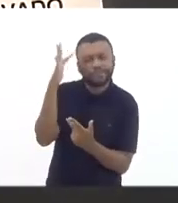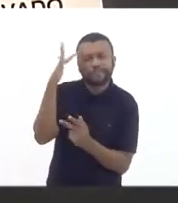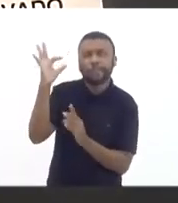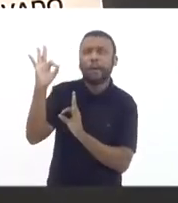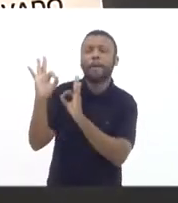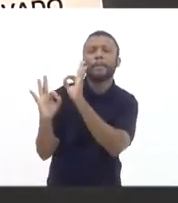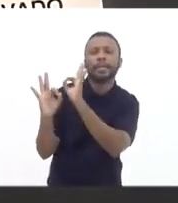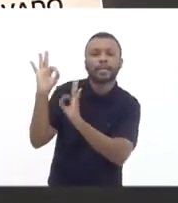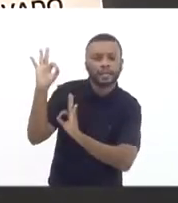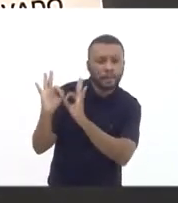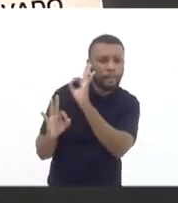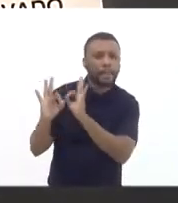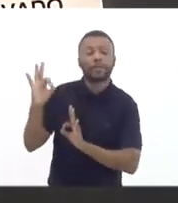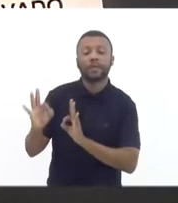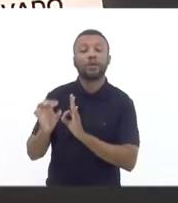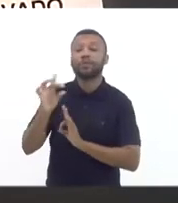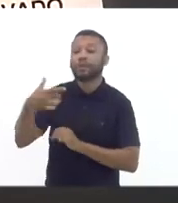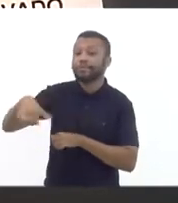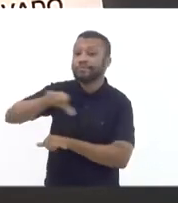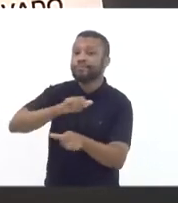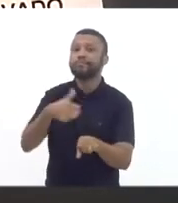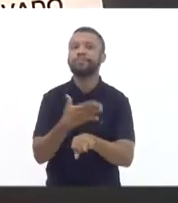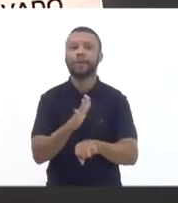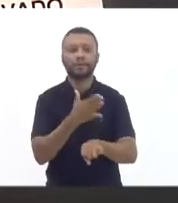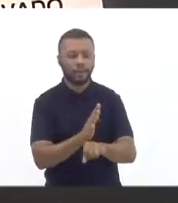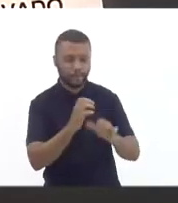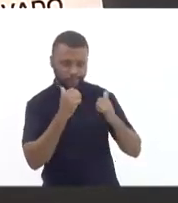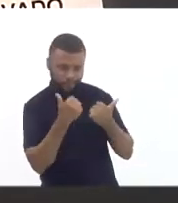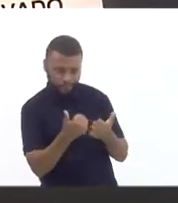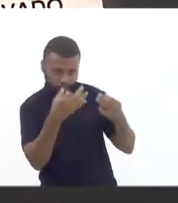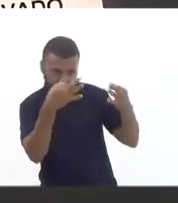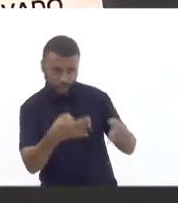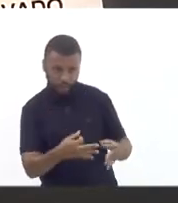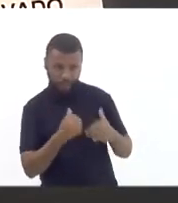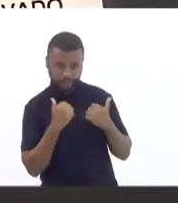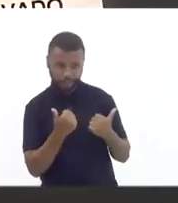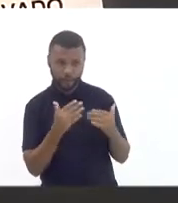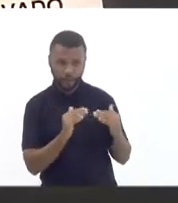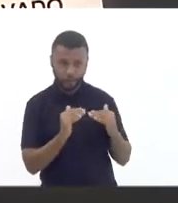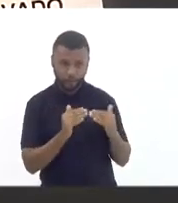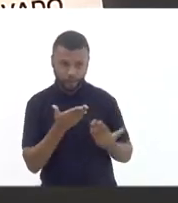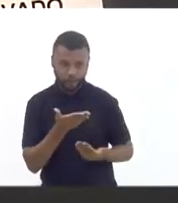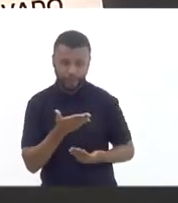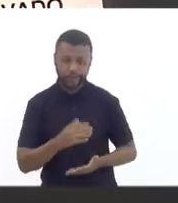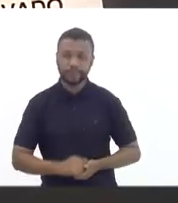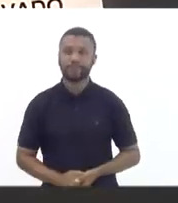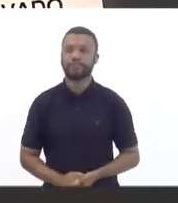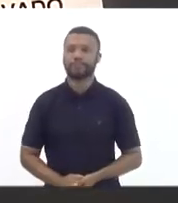basta colocar em funcionamento. Tudo bem, né, deputado? A CPR já faz isso.